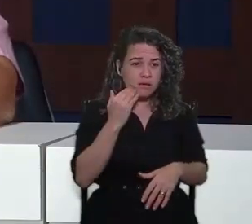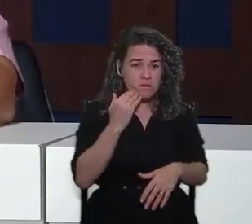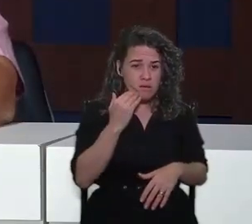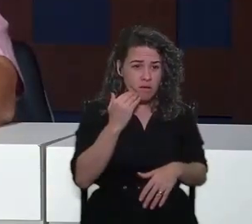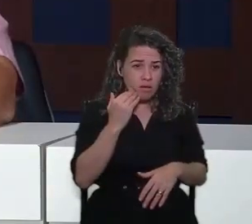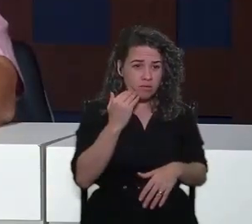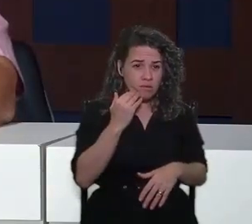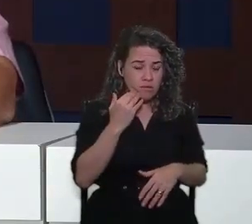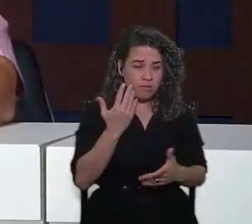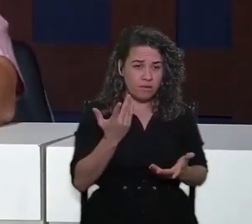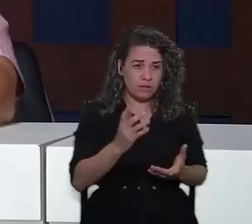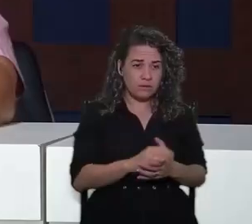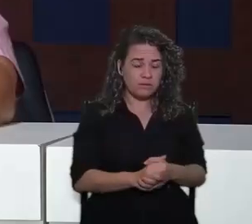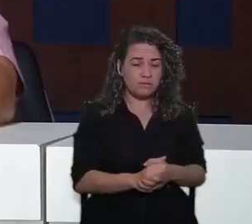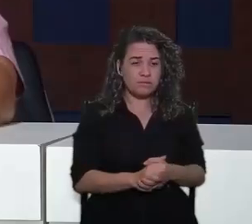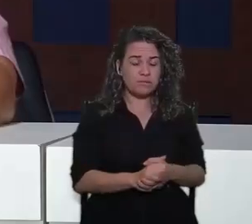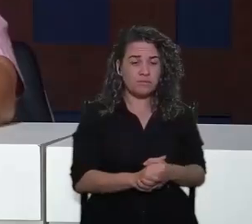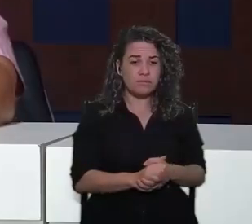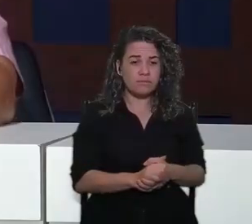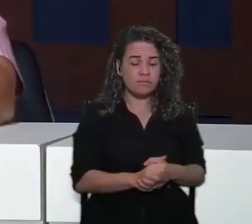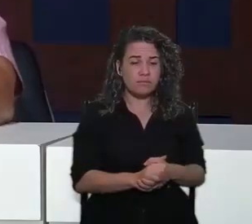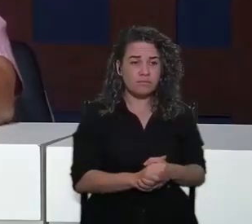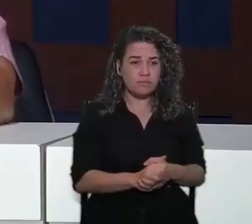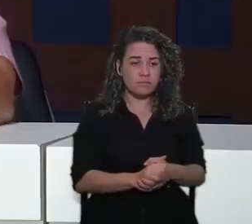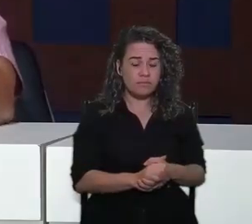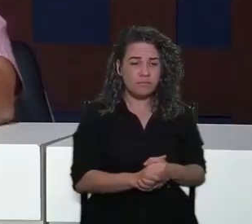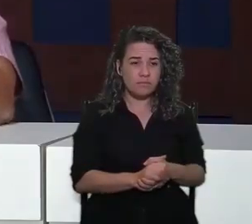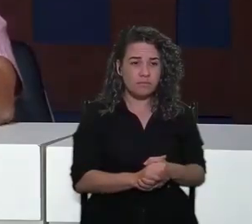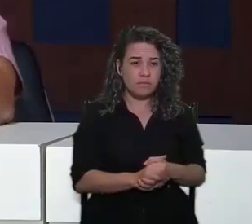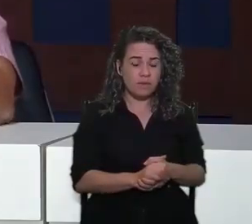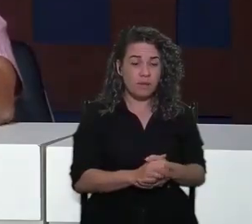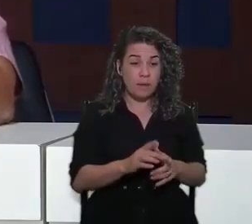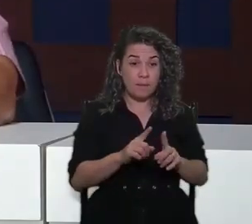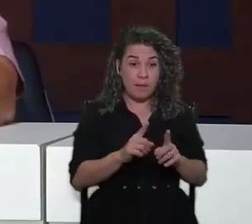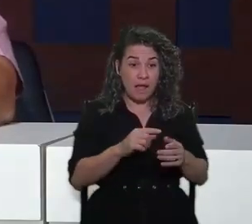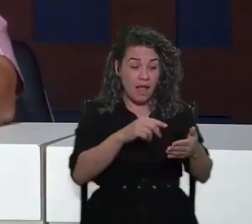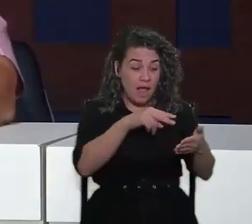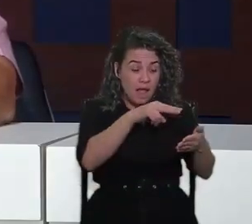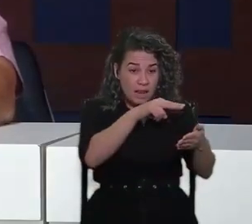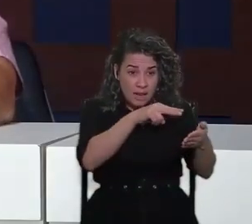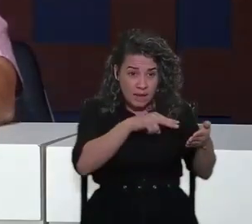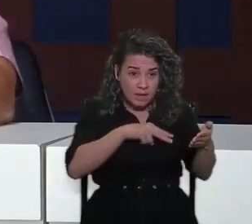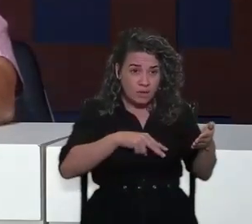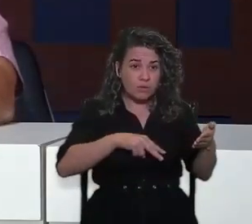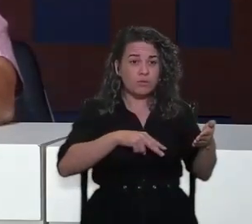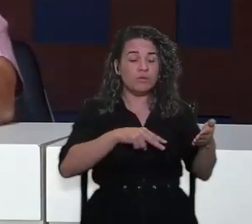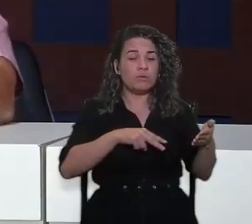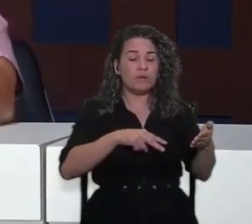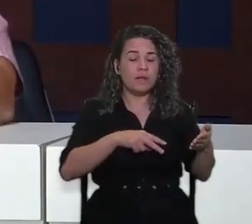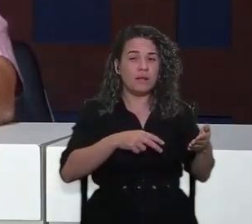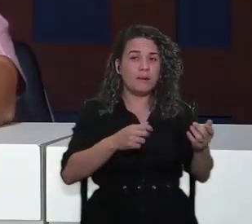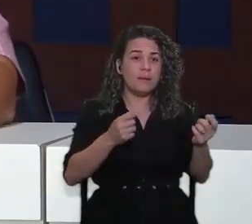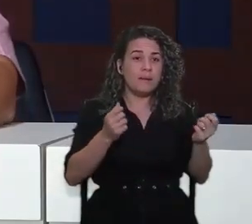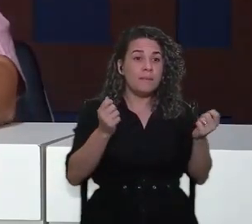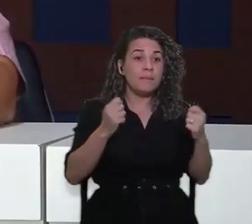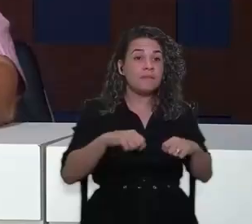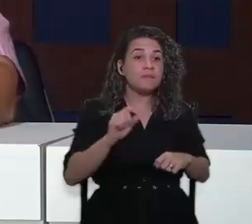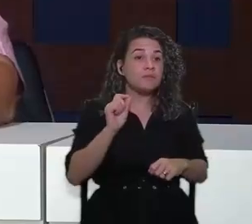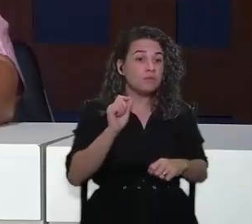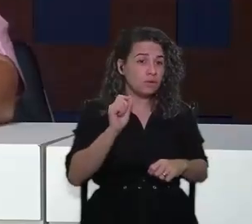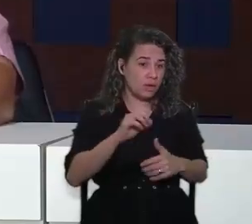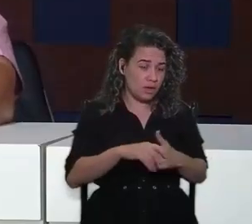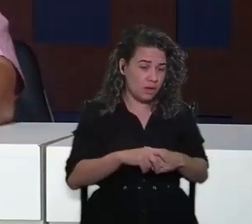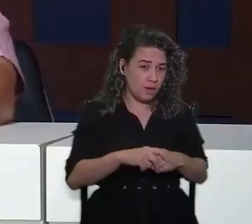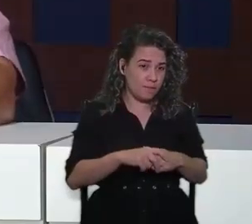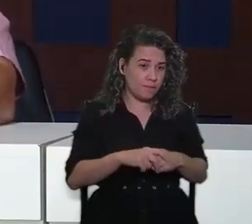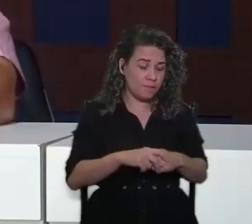leitura sempre dependeu de uma coisa que precisa existir. Ela existiu. Eu